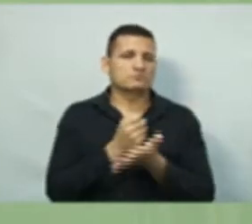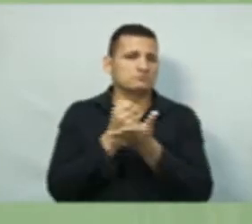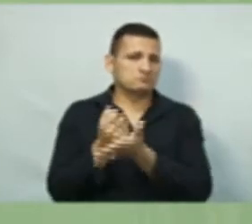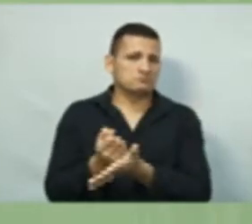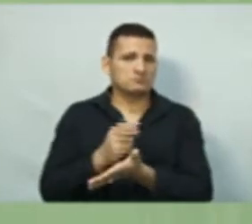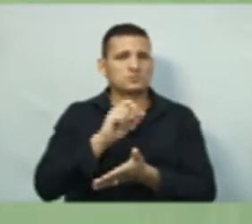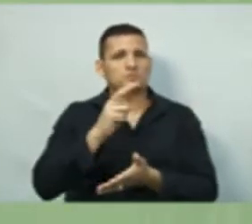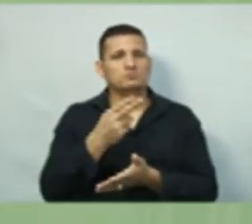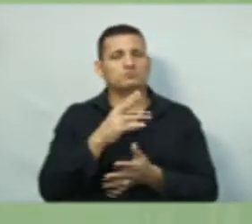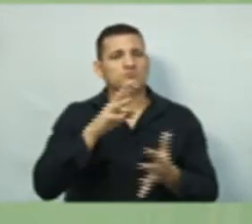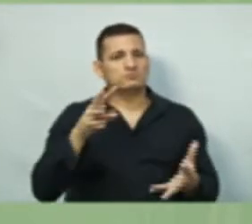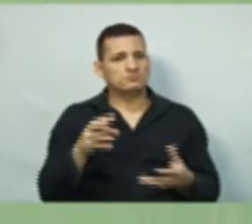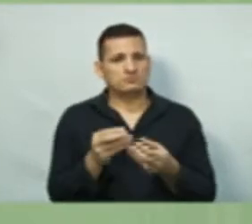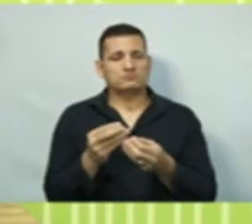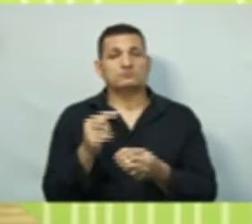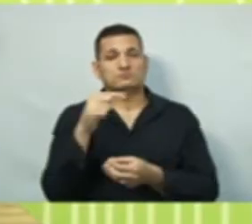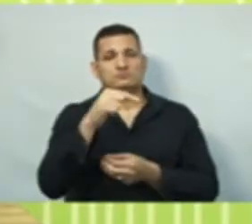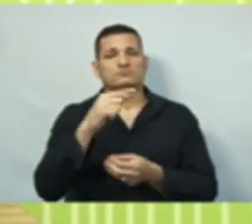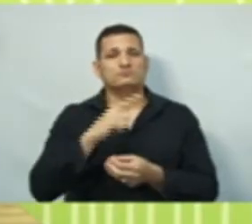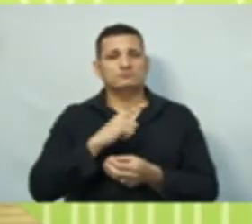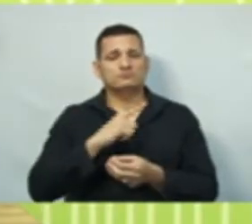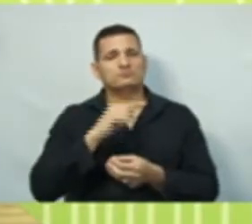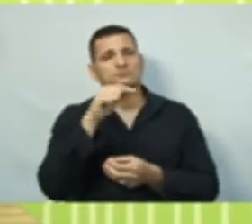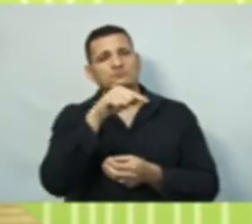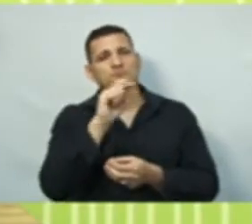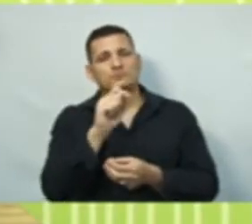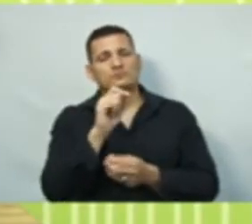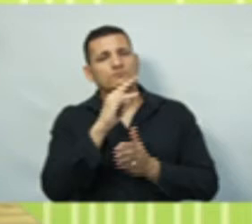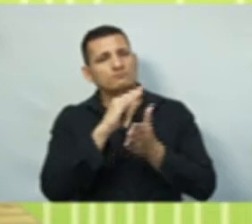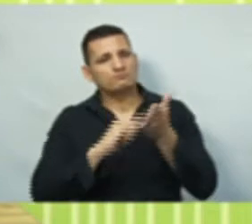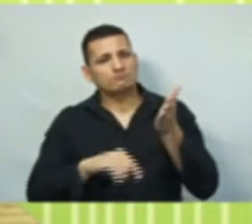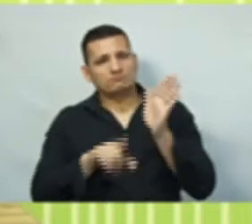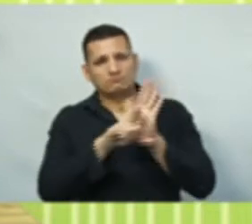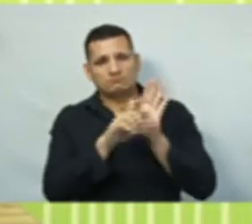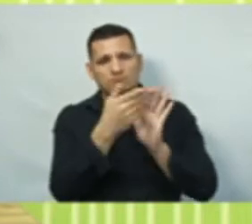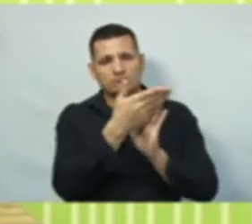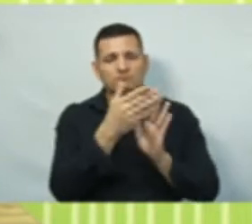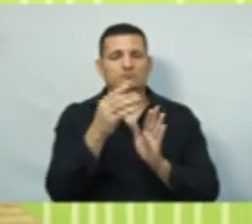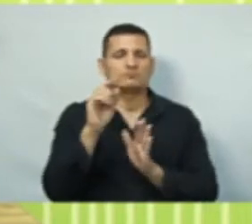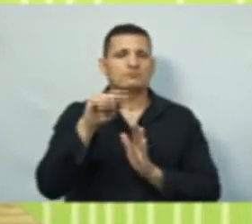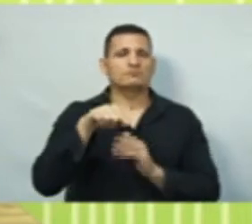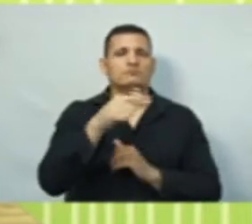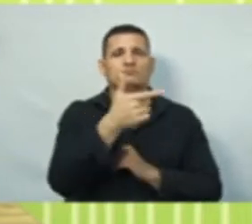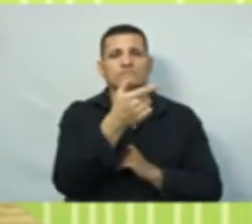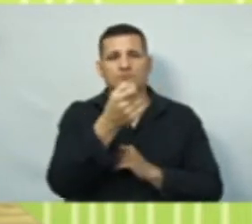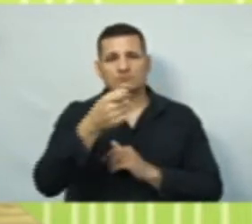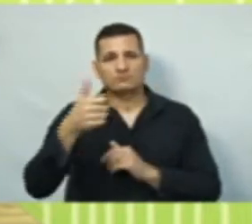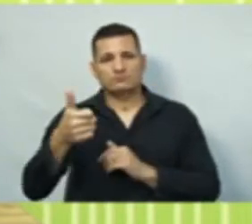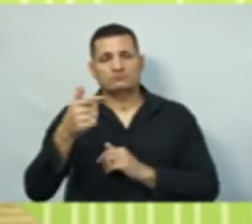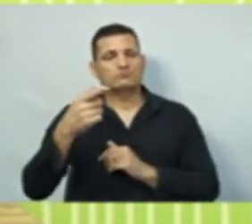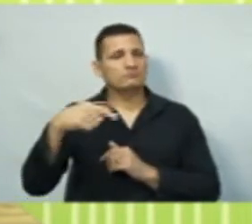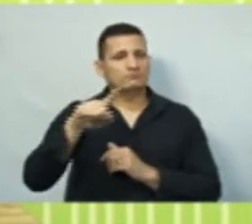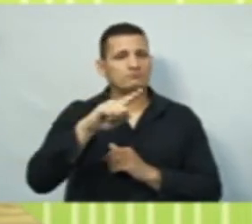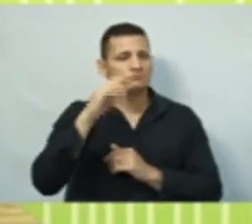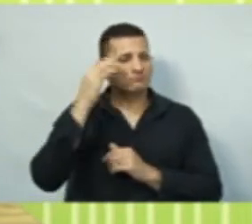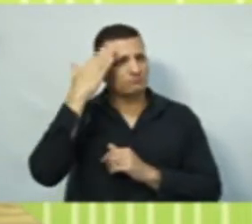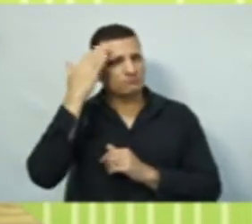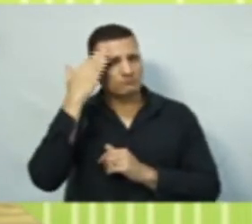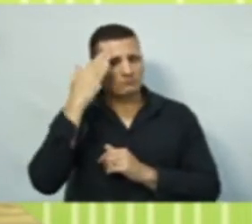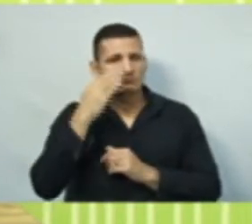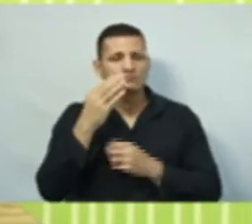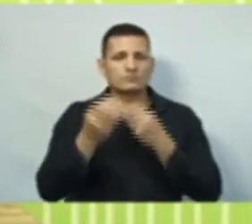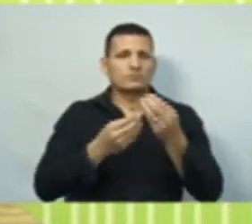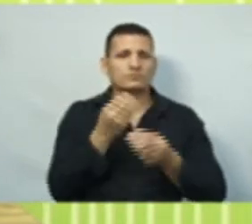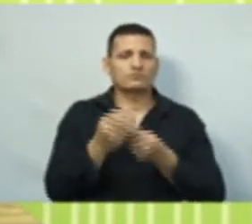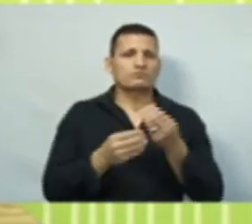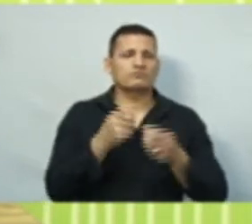complementar. Aqui nós temos uma medida provisória que é de 2001. Mas para vocês terem uma noção de como a